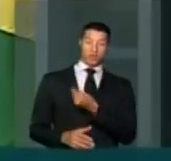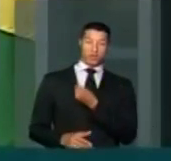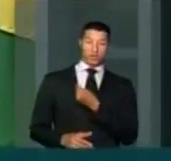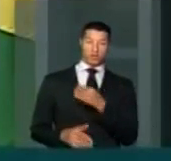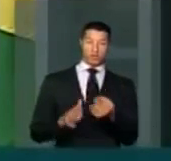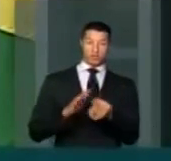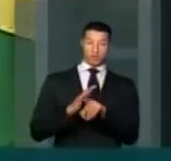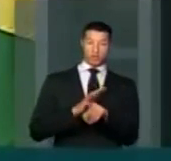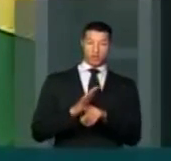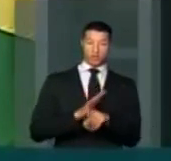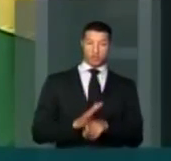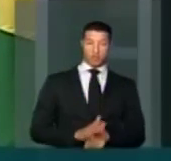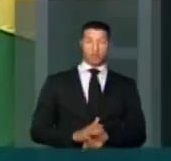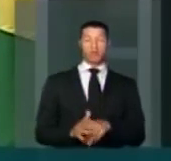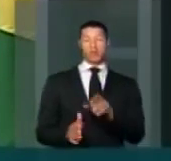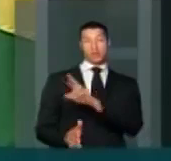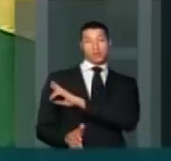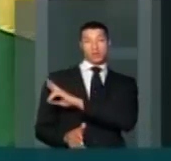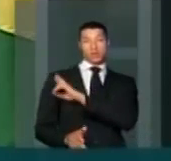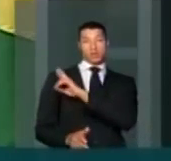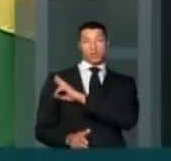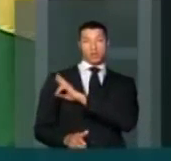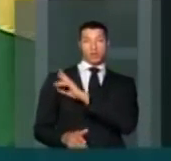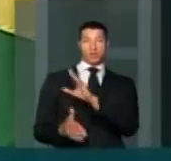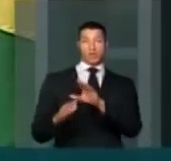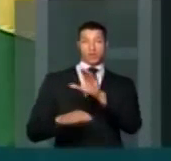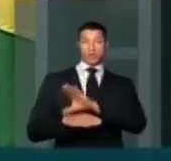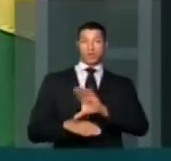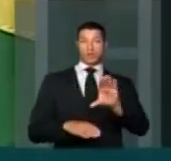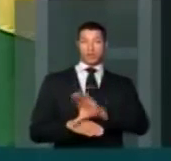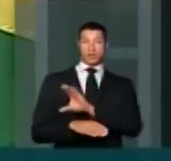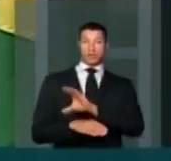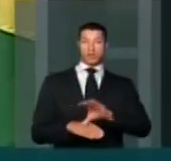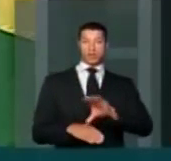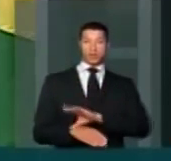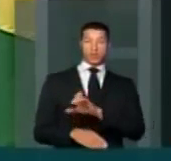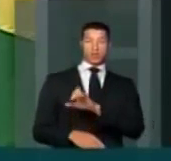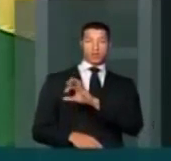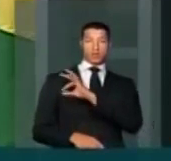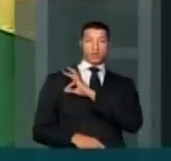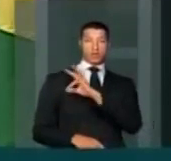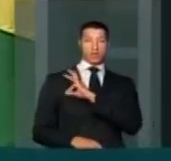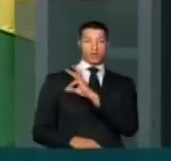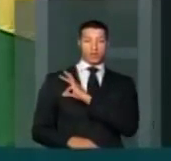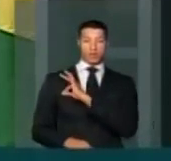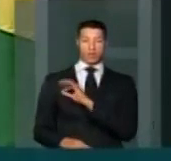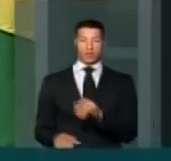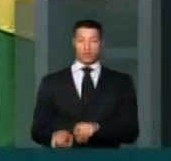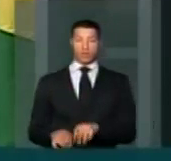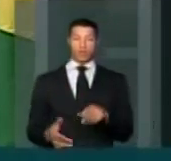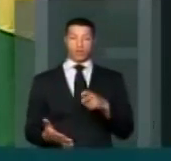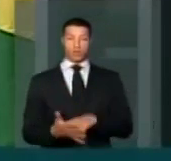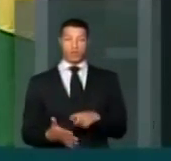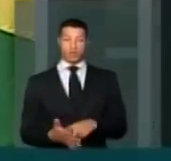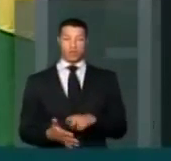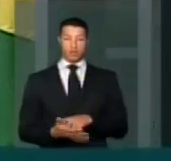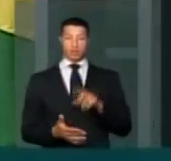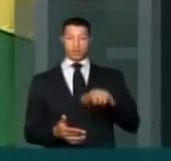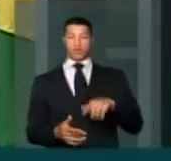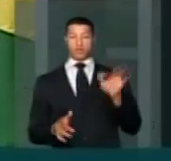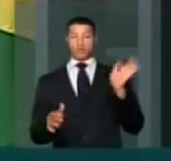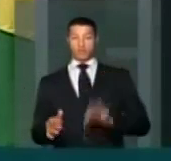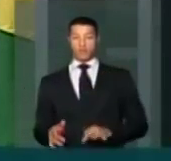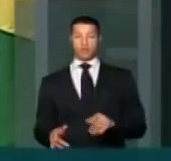as investigações são de responsabilidade constitucional, neste caso da Polícia Federal, e punir os culpados é,